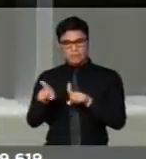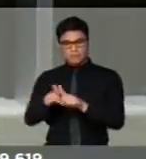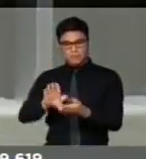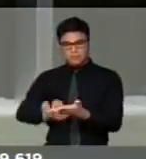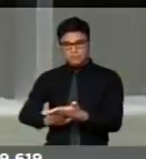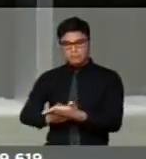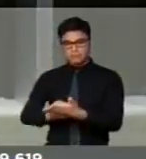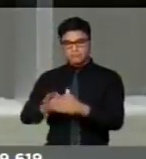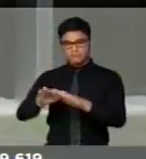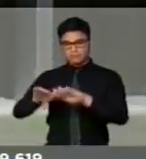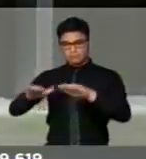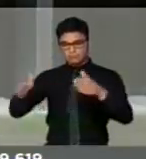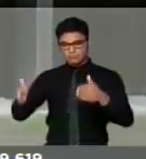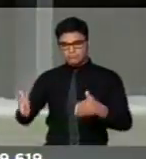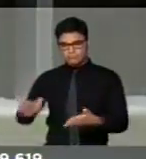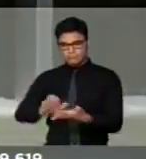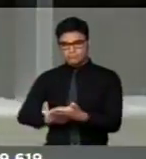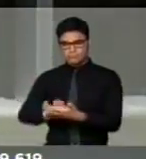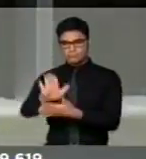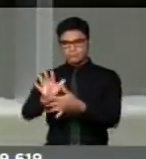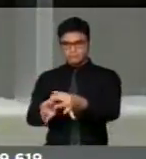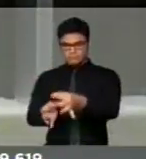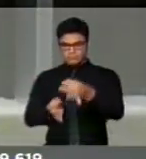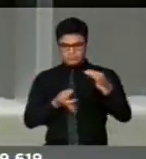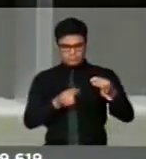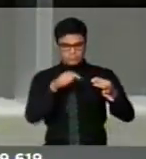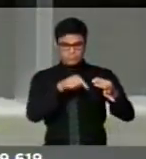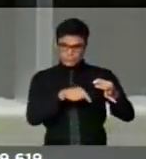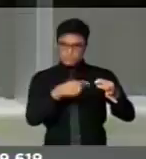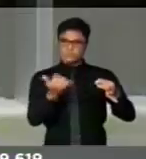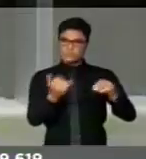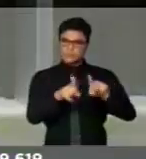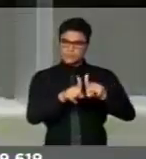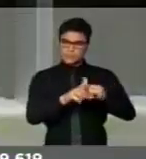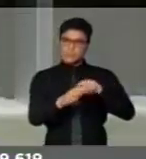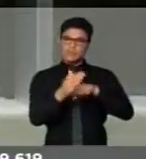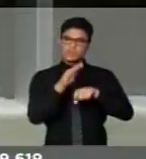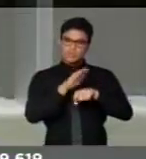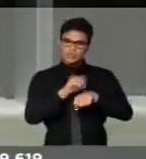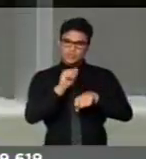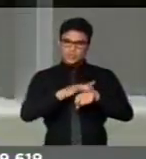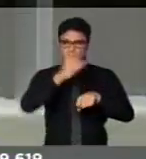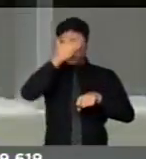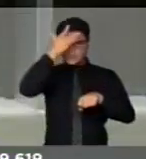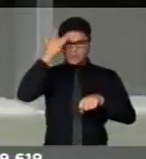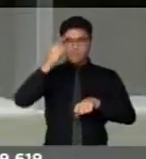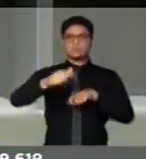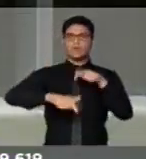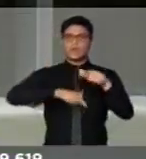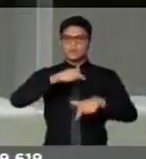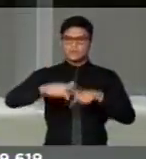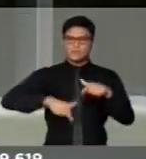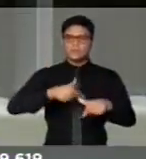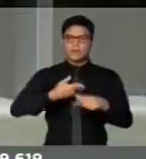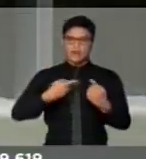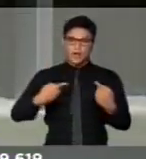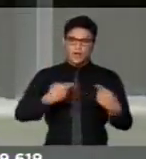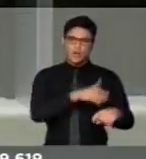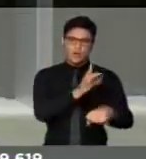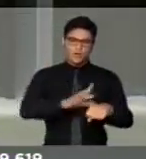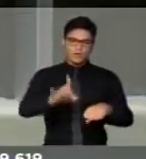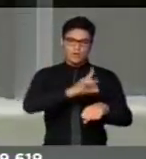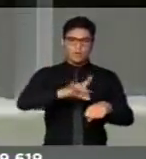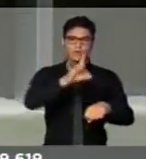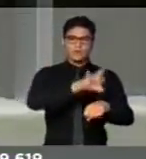nos extratos bancários convocam os beneficiários a se engajar no combate ao mosquito